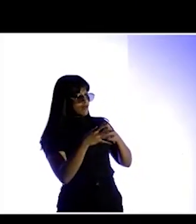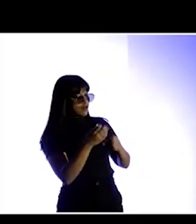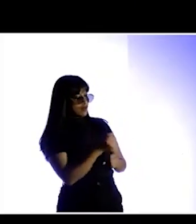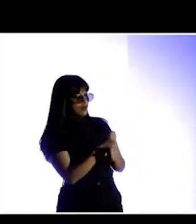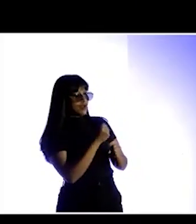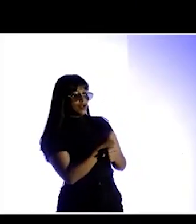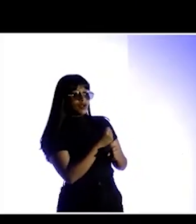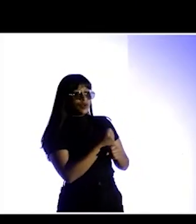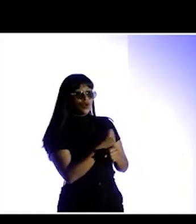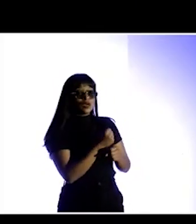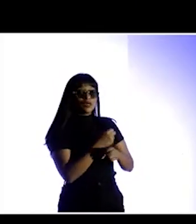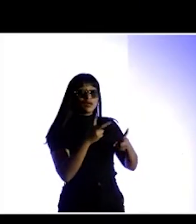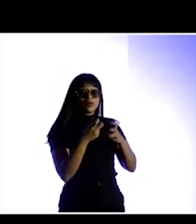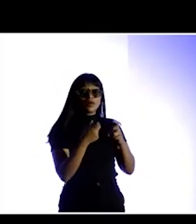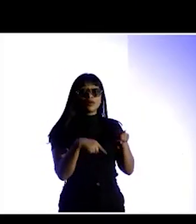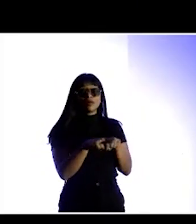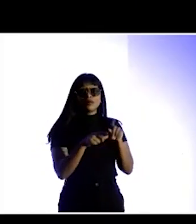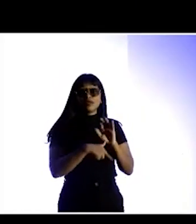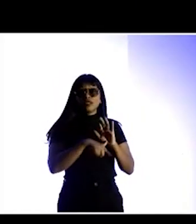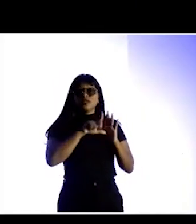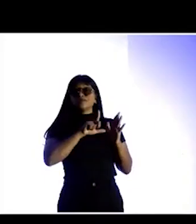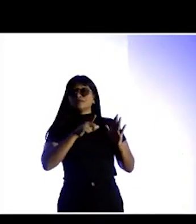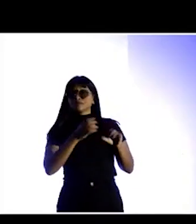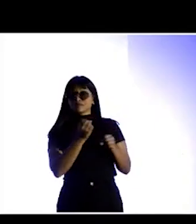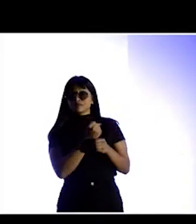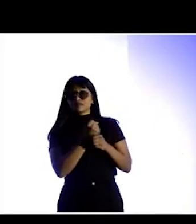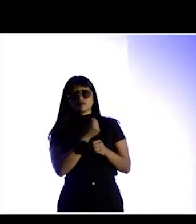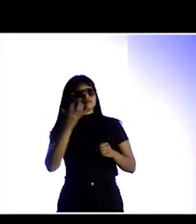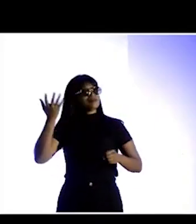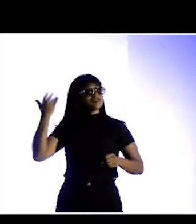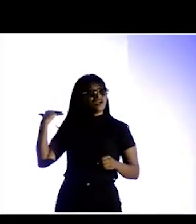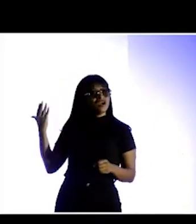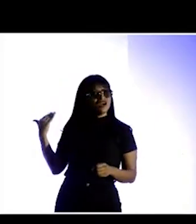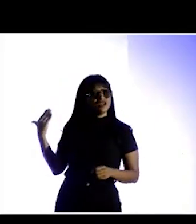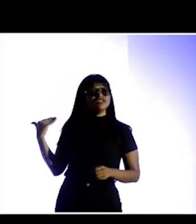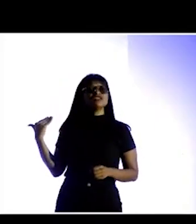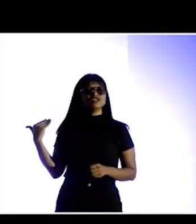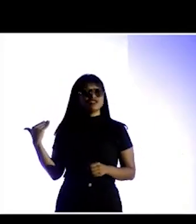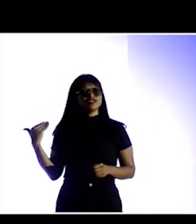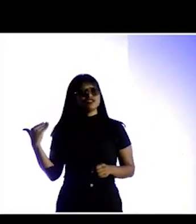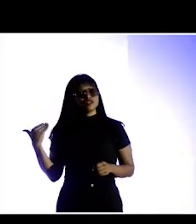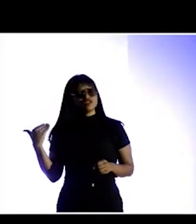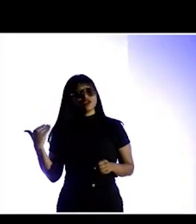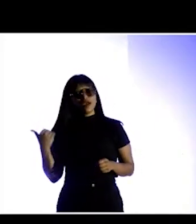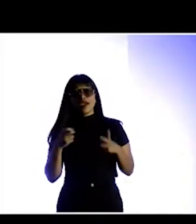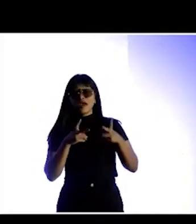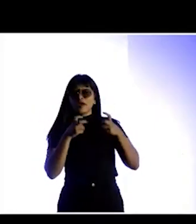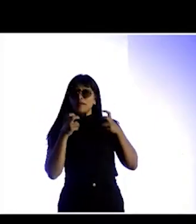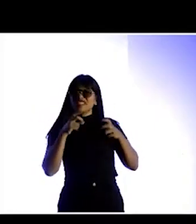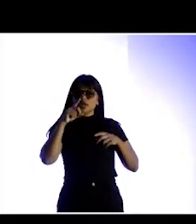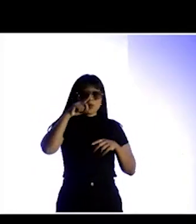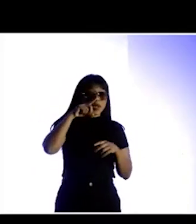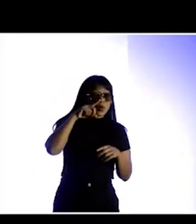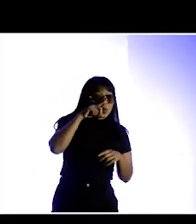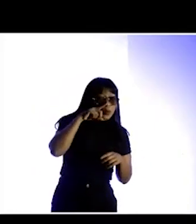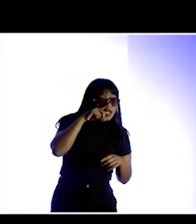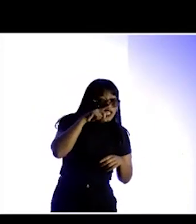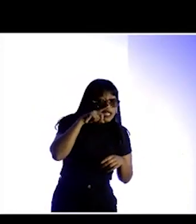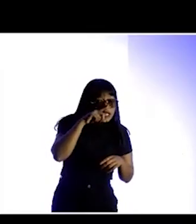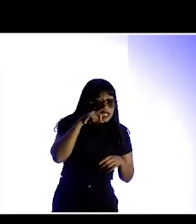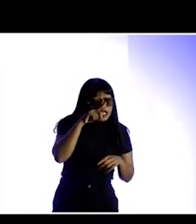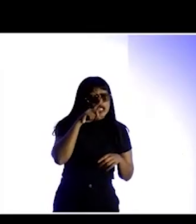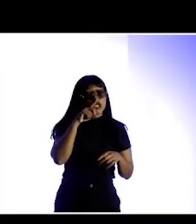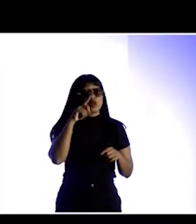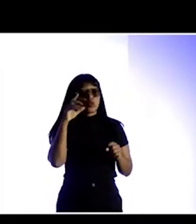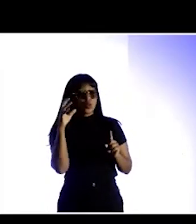nessa tragédia do Rio Grande do Sul, a gente vai passar a ter a oportunidade de considerar também o novo risco devido à mudança do clima nessa